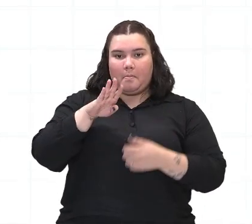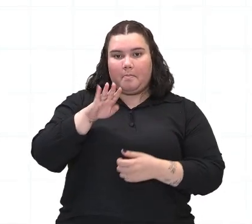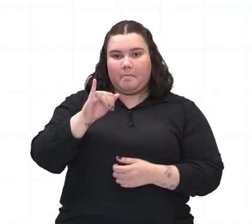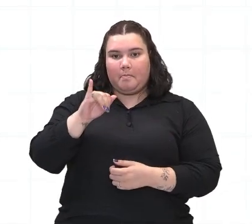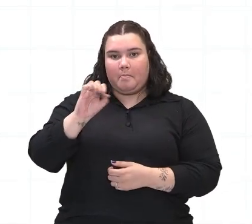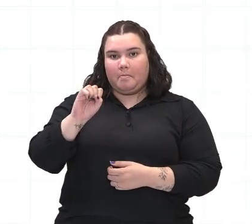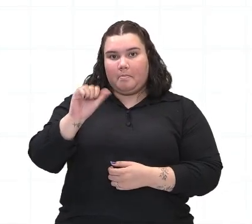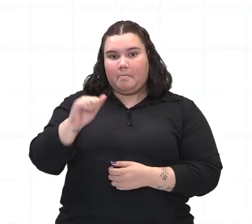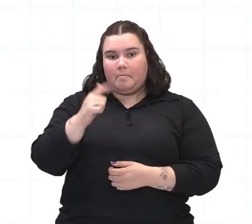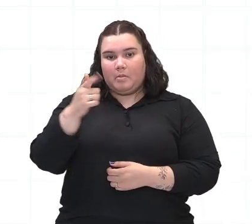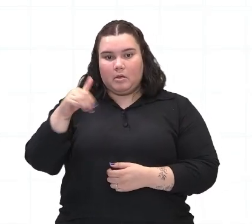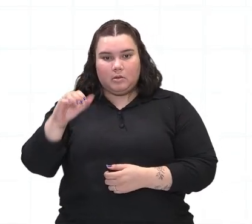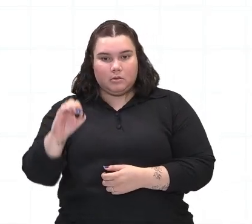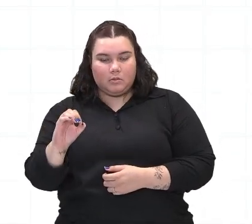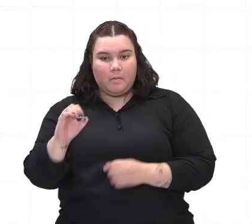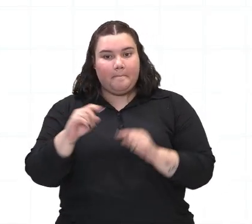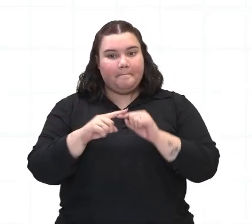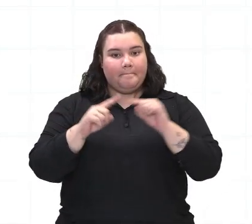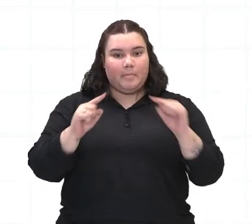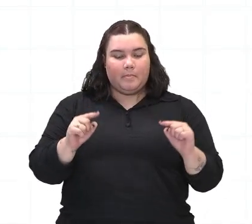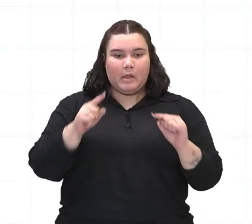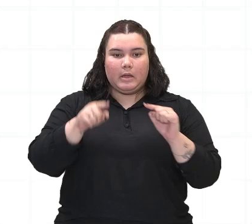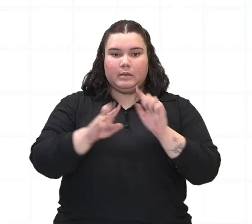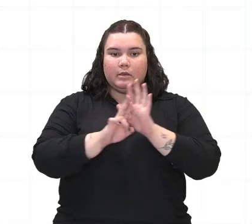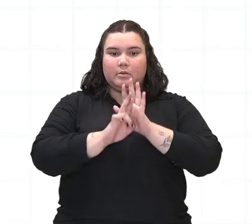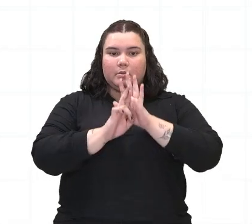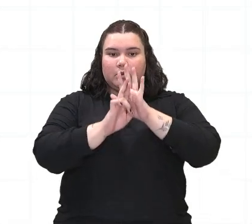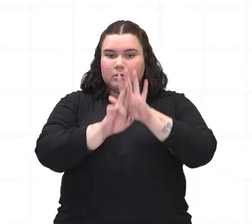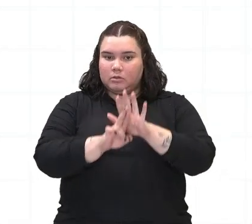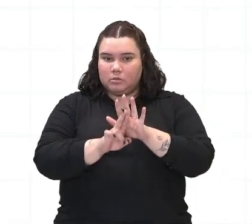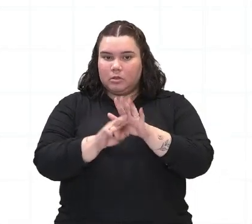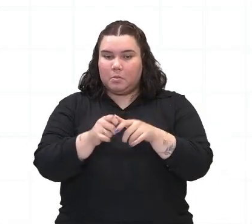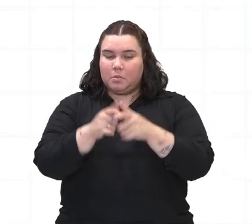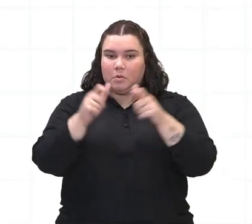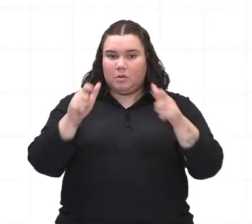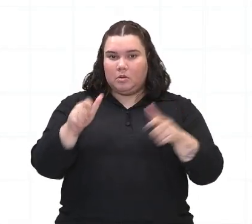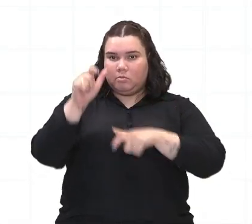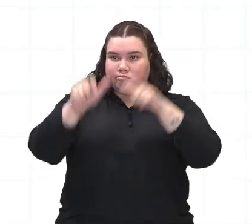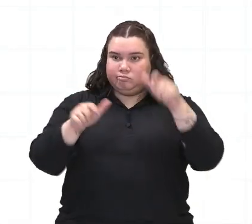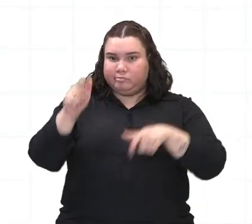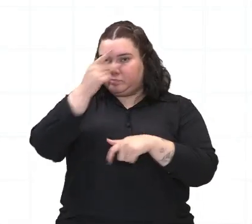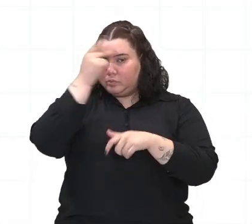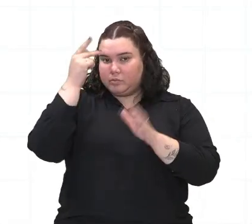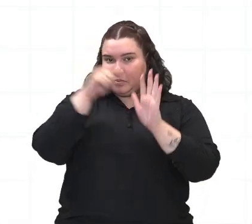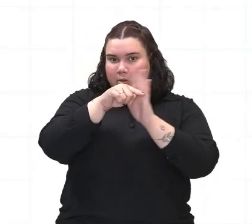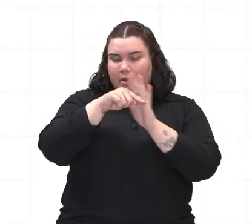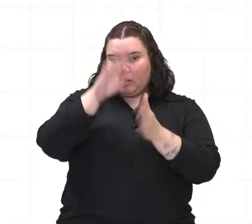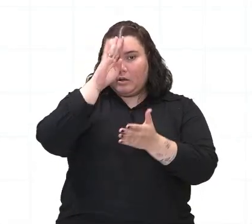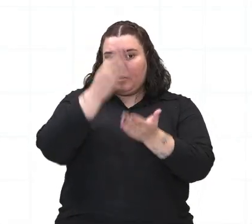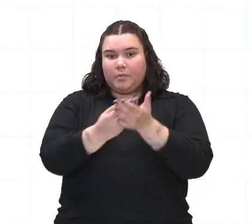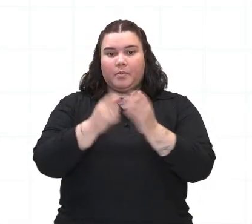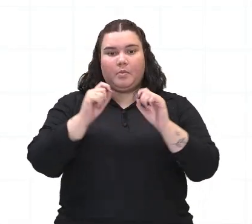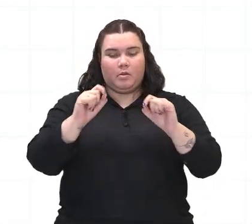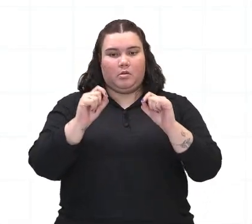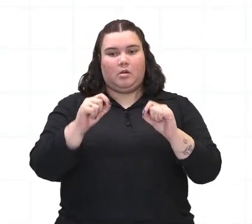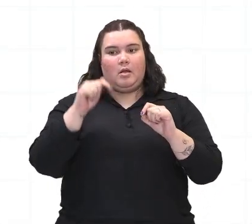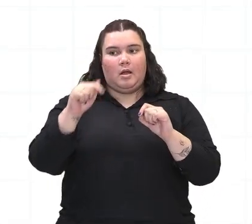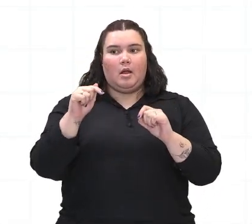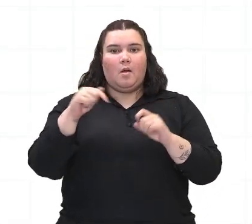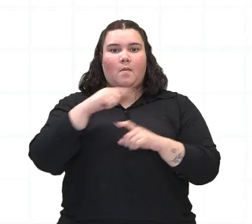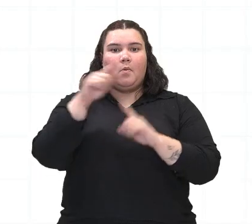mas que eh essas representações muitos eh pesquisadores acreditam também que ela tinha um caráter